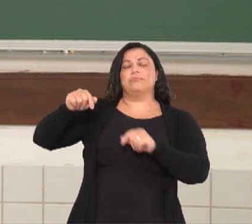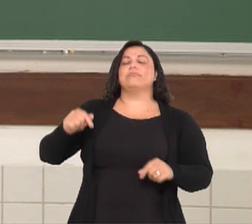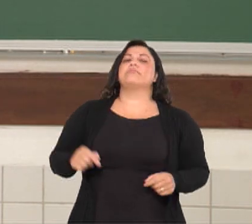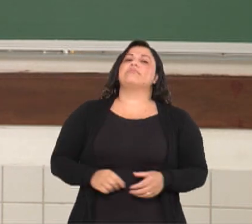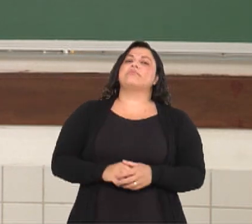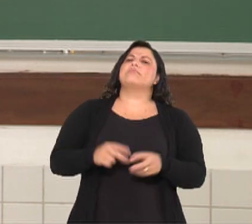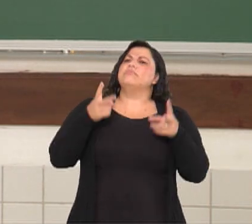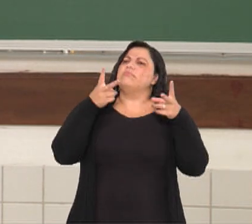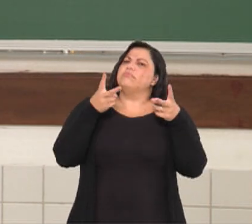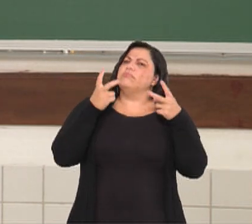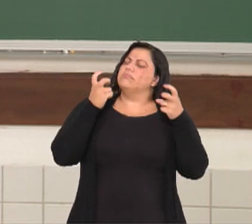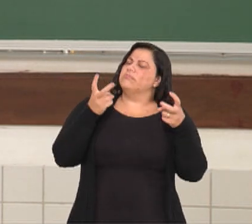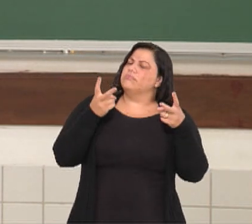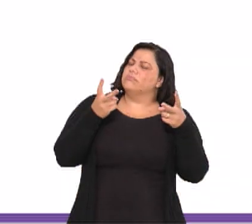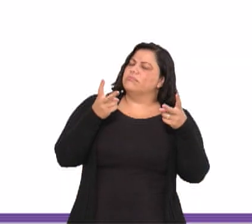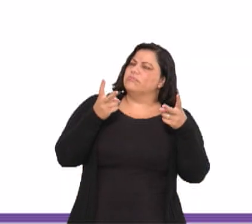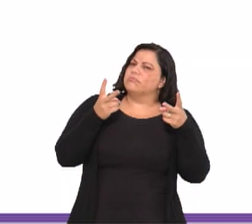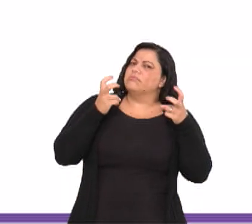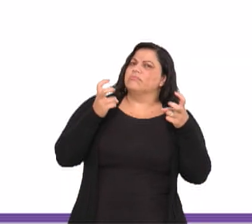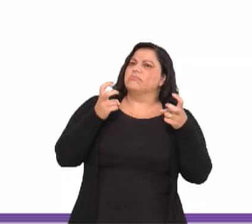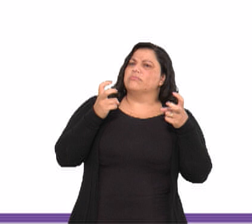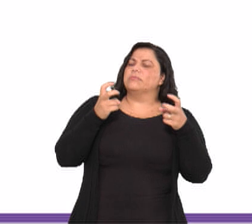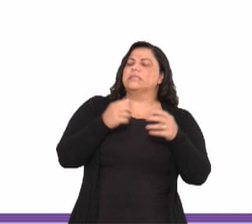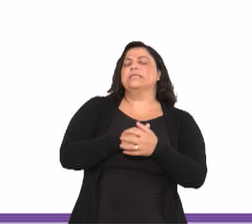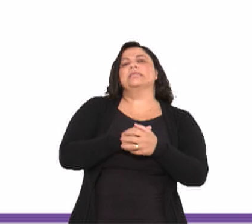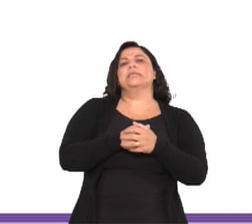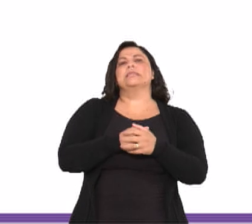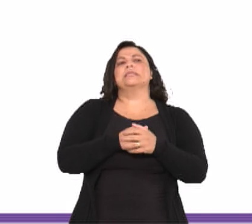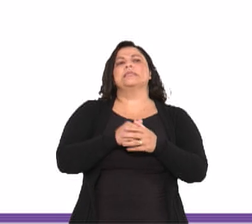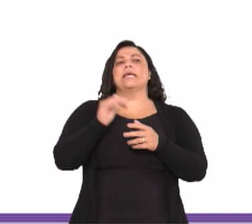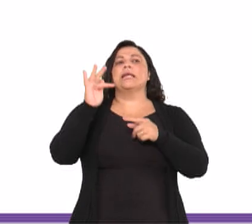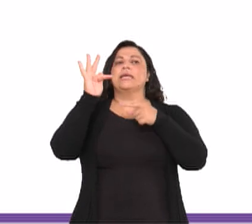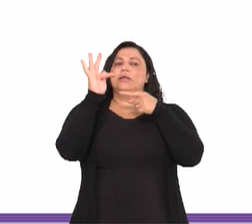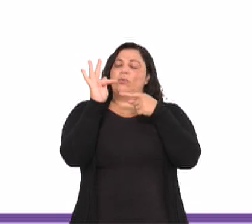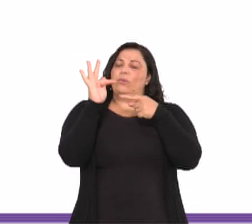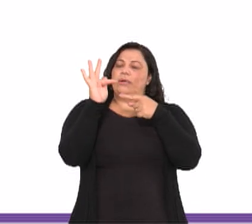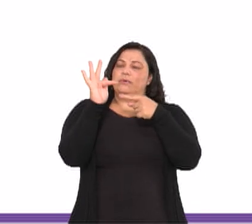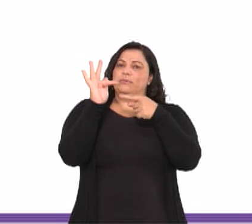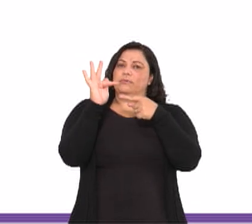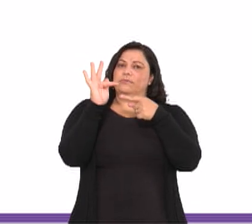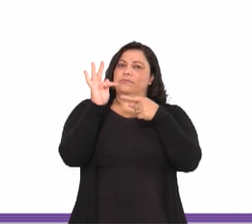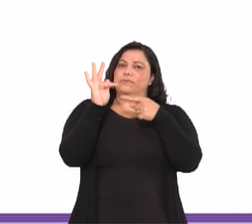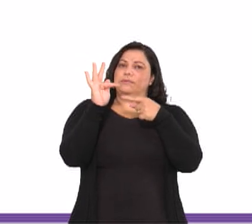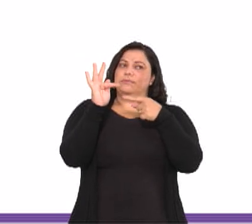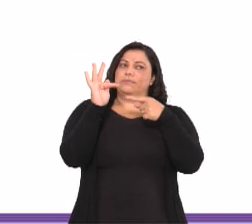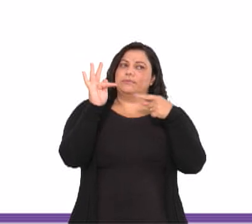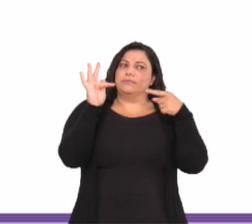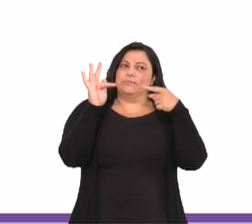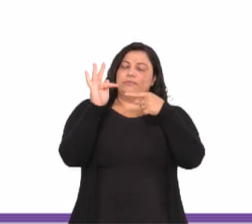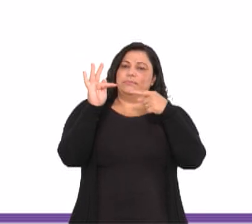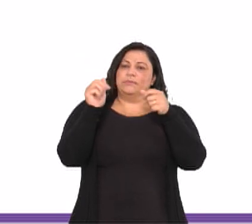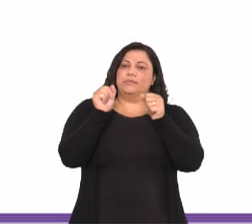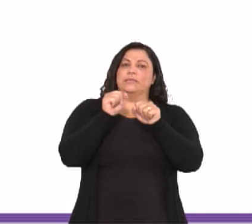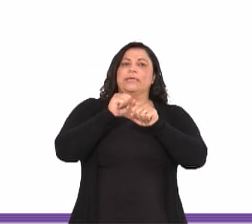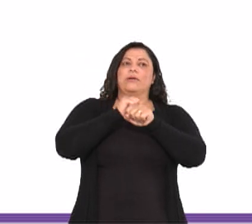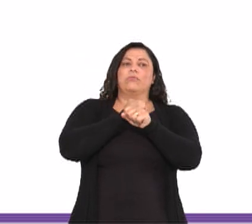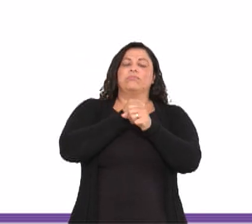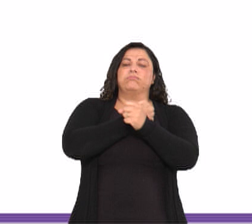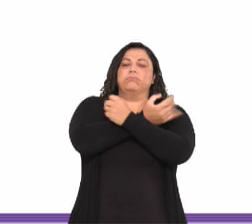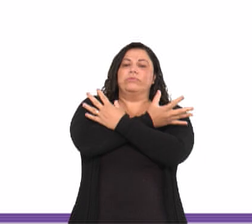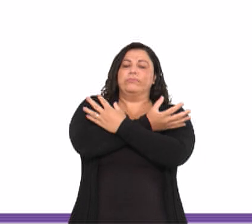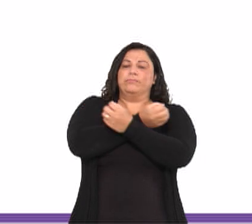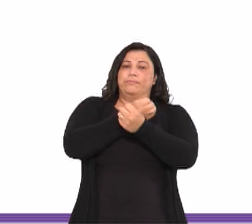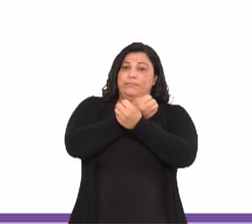Então perceba que a força elétrica sobre essa carga pontual vai ser do tipo repulsiva, vai ser do